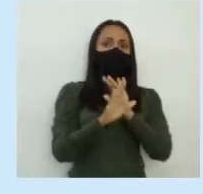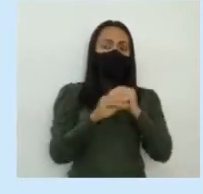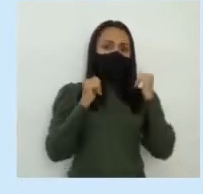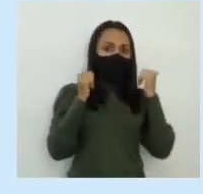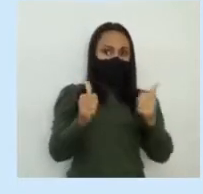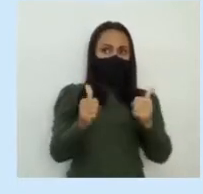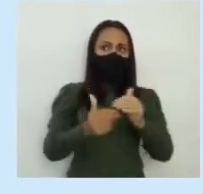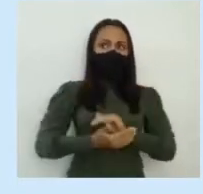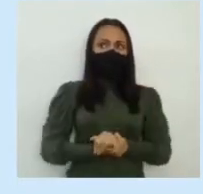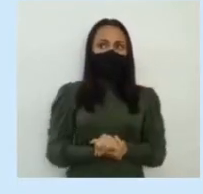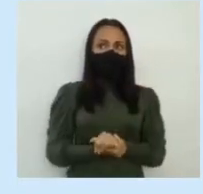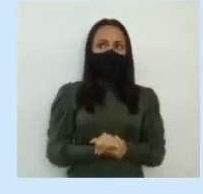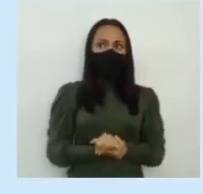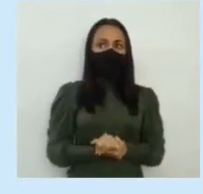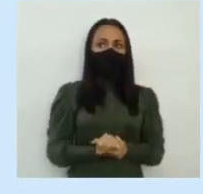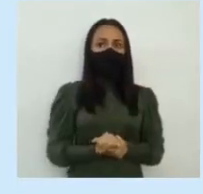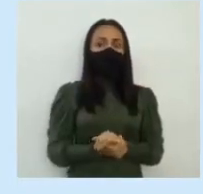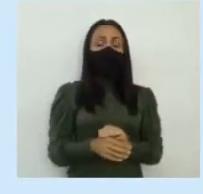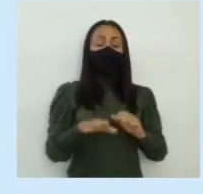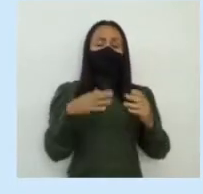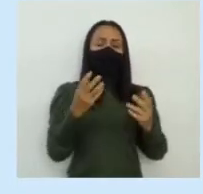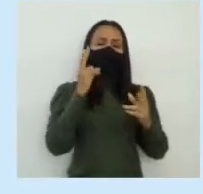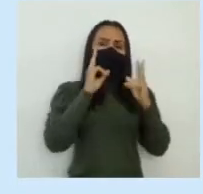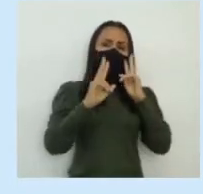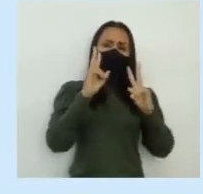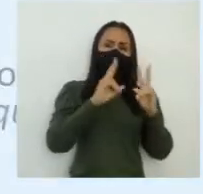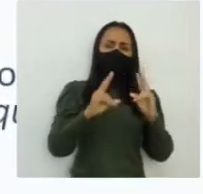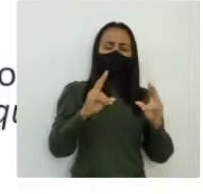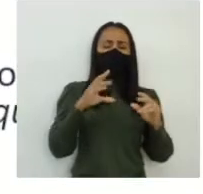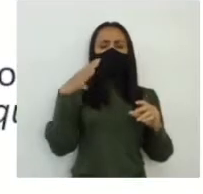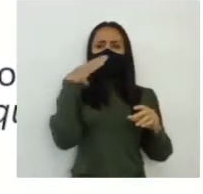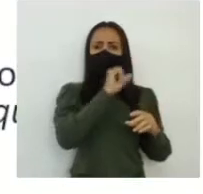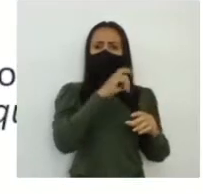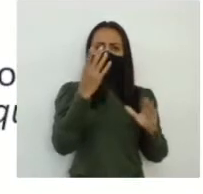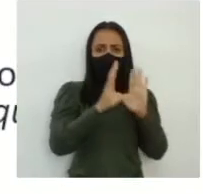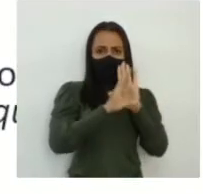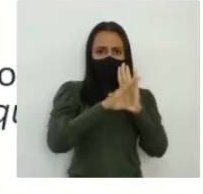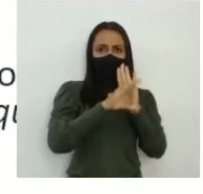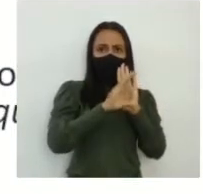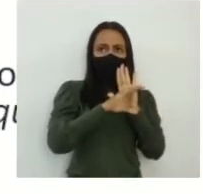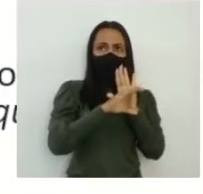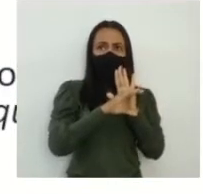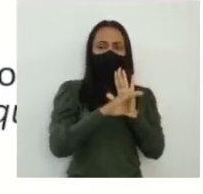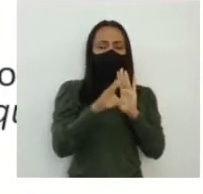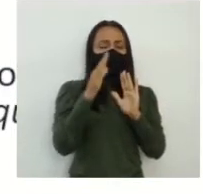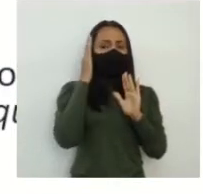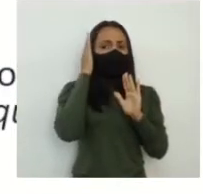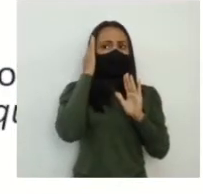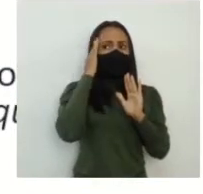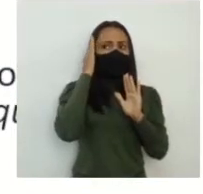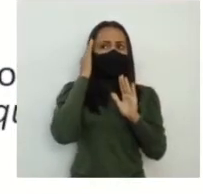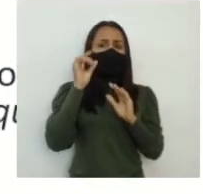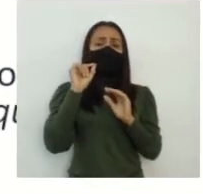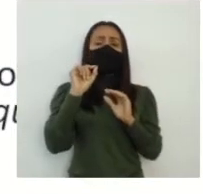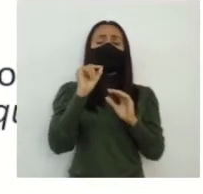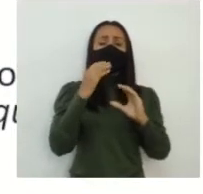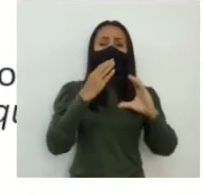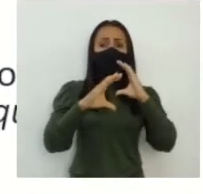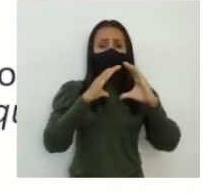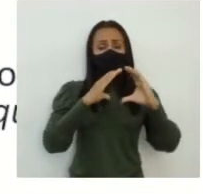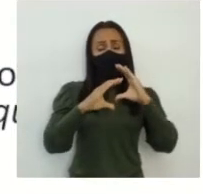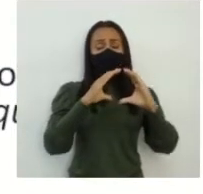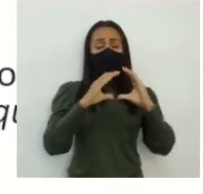certo? Então vamos ver um pouquinho rapidinho sobre os conceitos. Então vamos entender o que seria comunicação